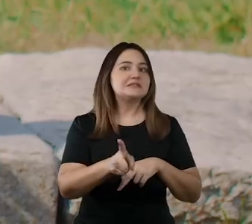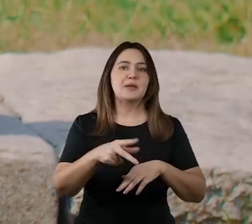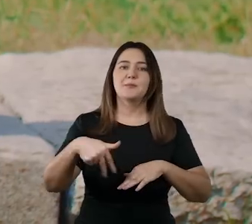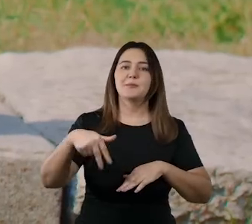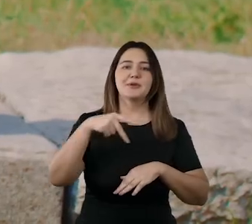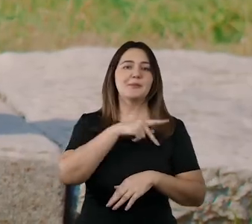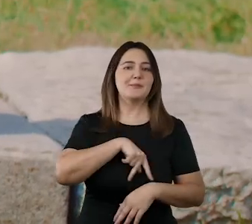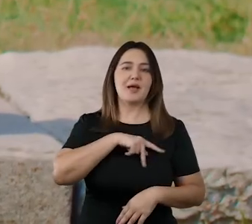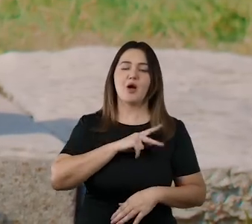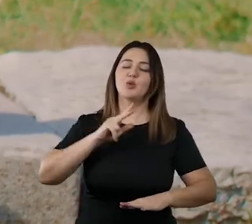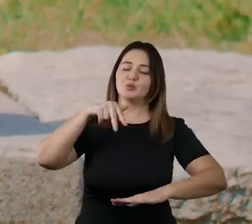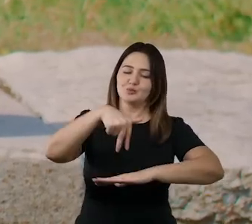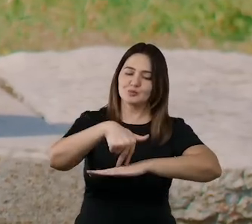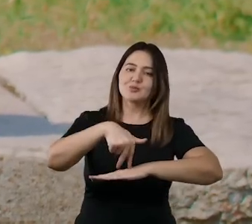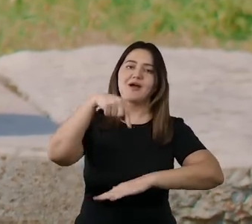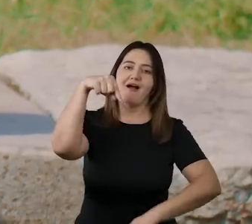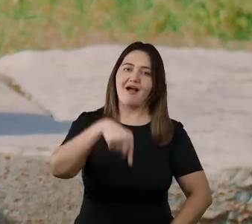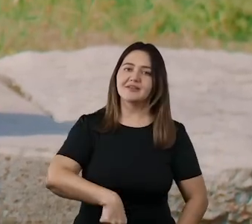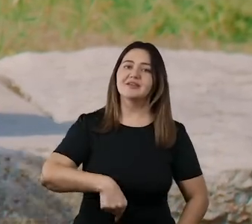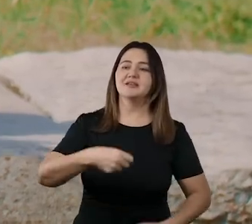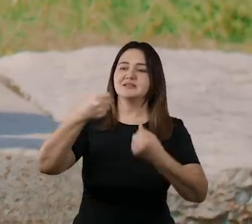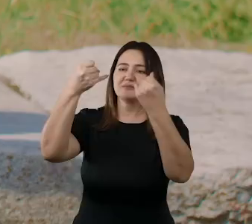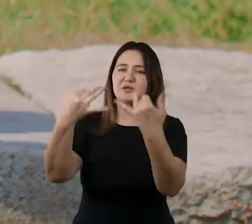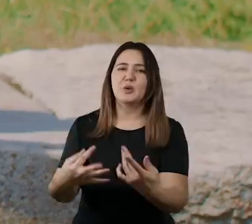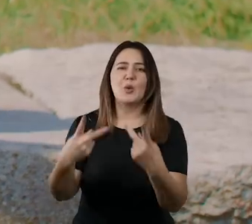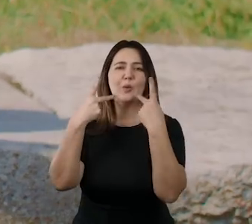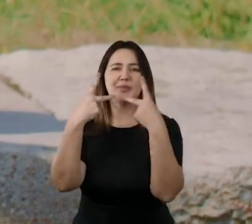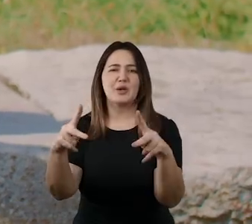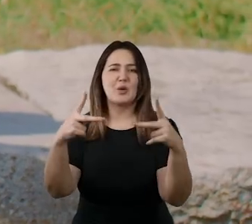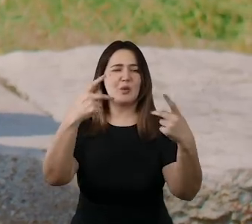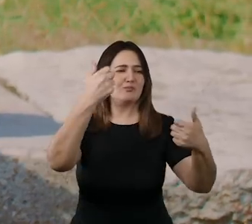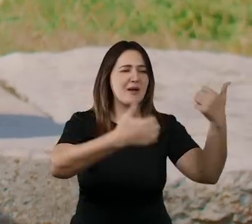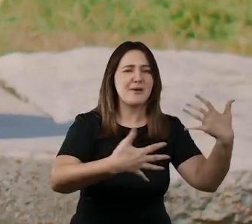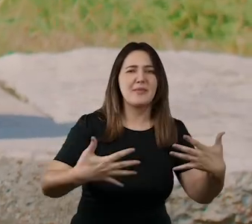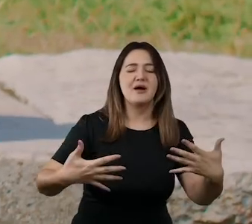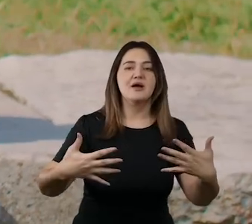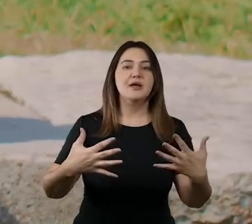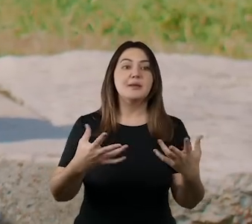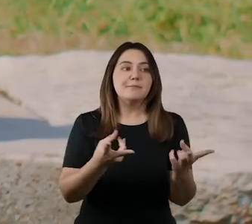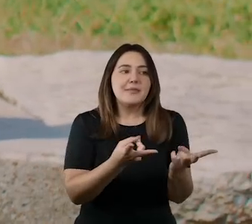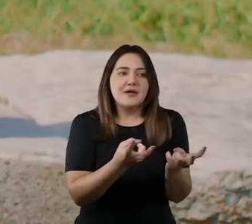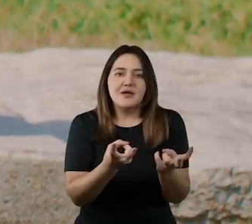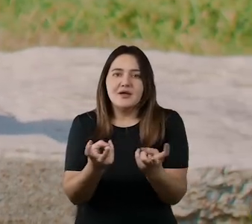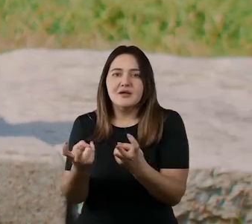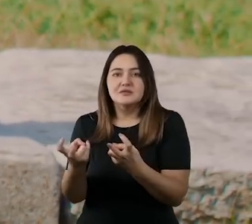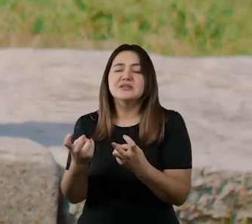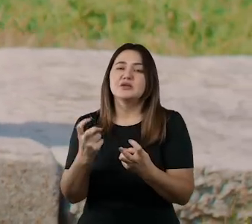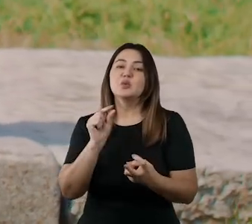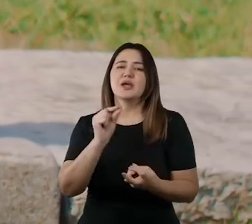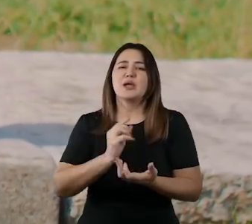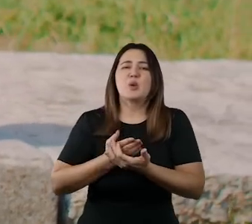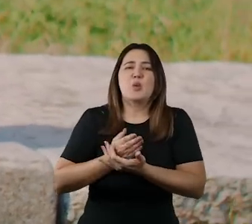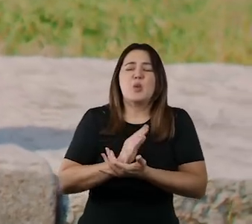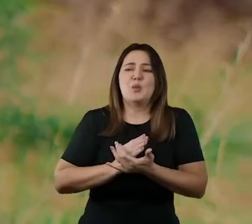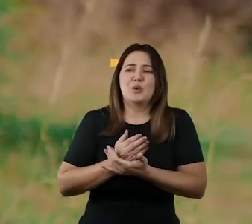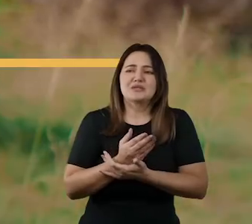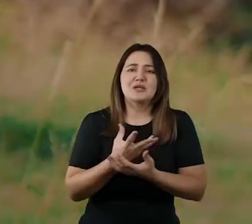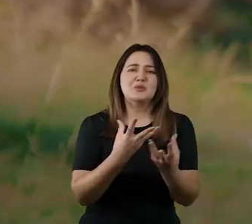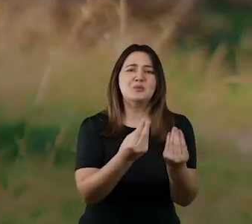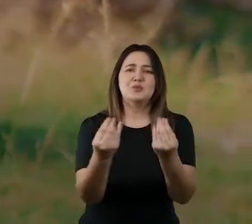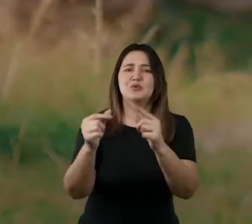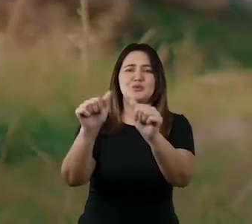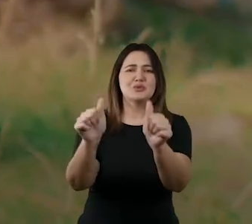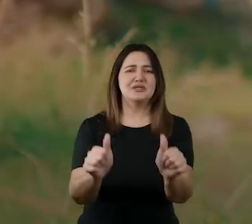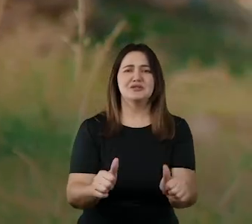Paulo esteve, argumentou, pregou, observou e ficou incomodado com a idolatria que havia aqui.